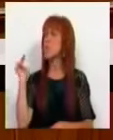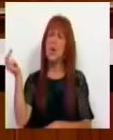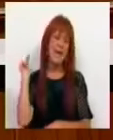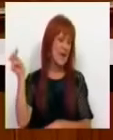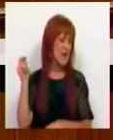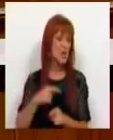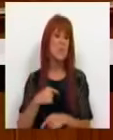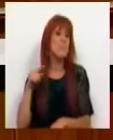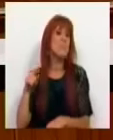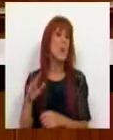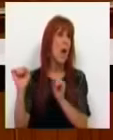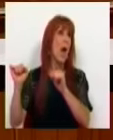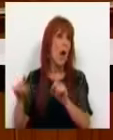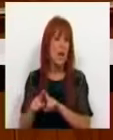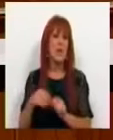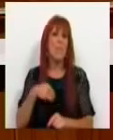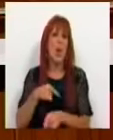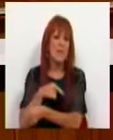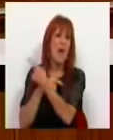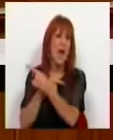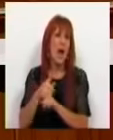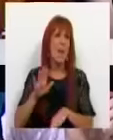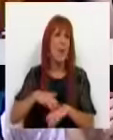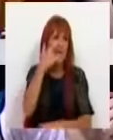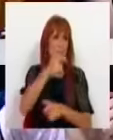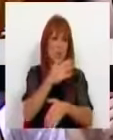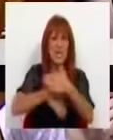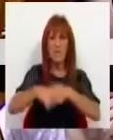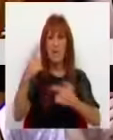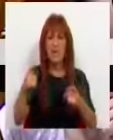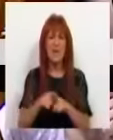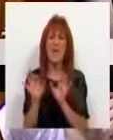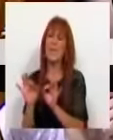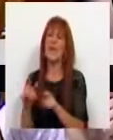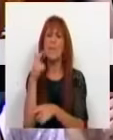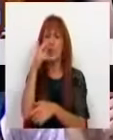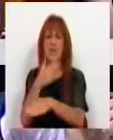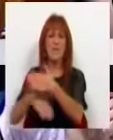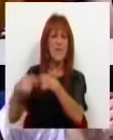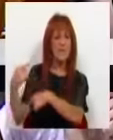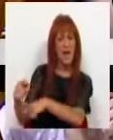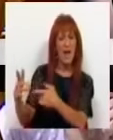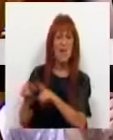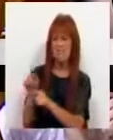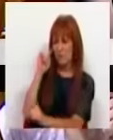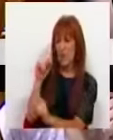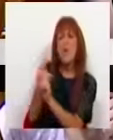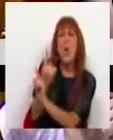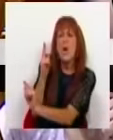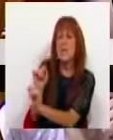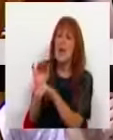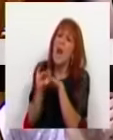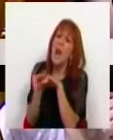anos o suposto consenso dessa preocupação sobre as pessoas com deficiência foi tratar as pessoas com deficiência como objeto